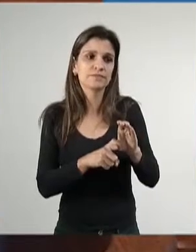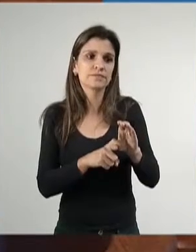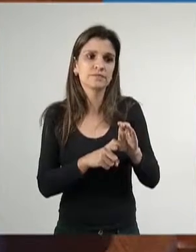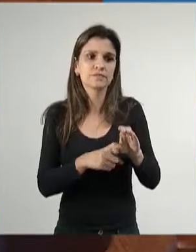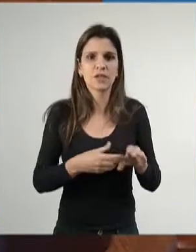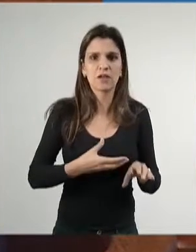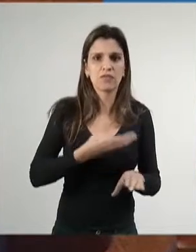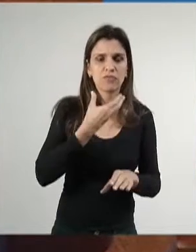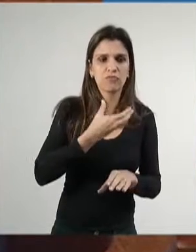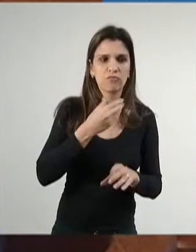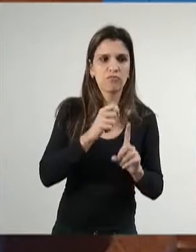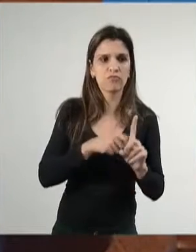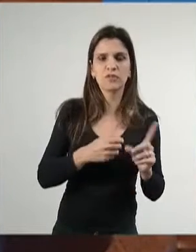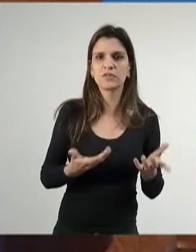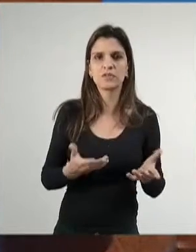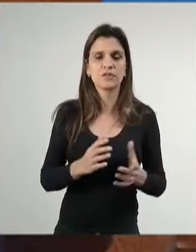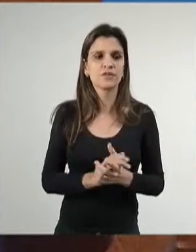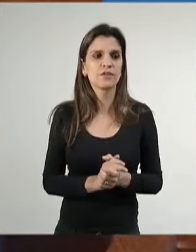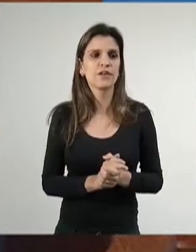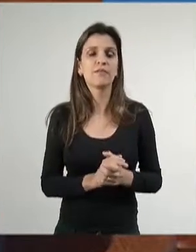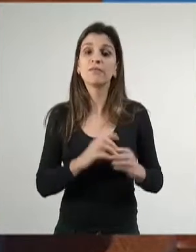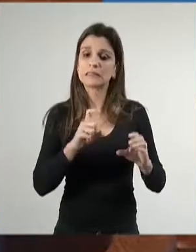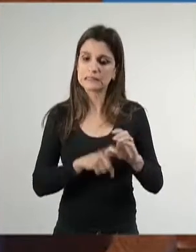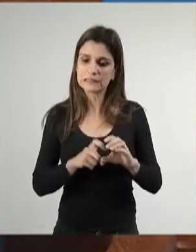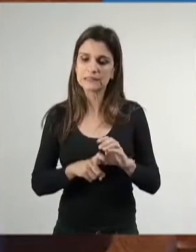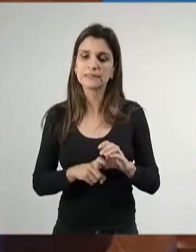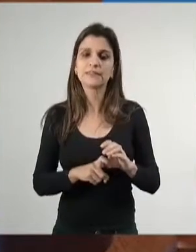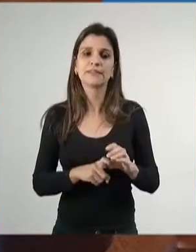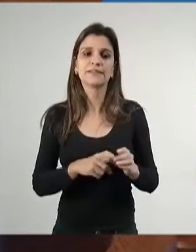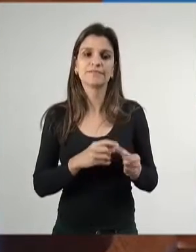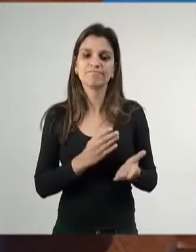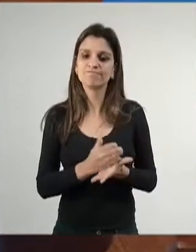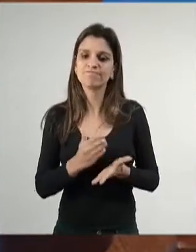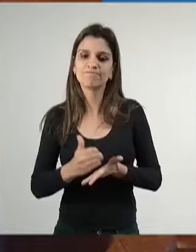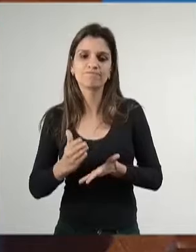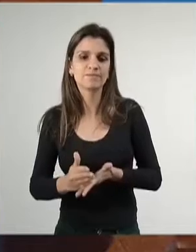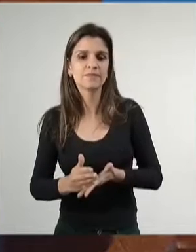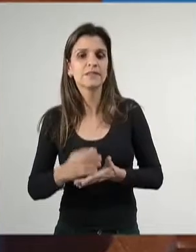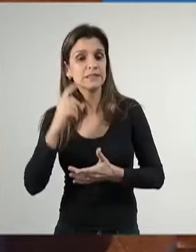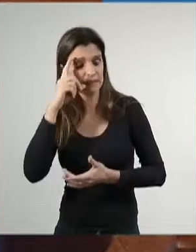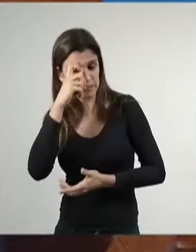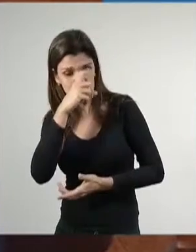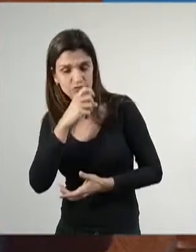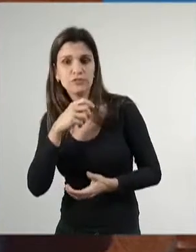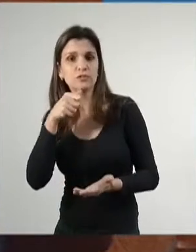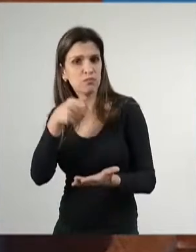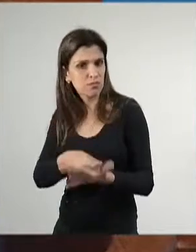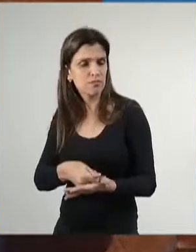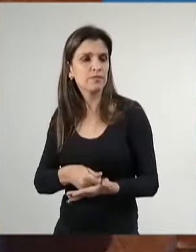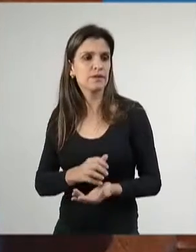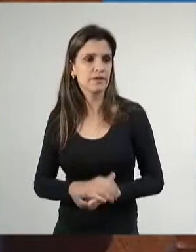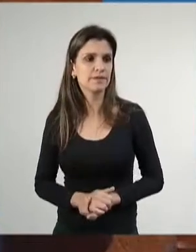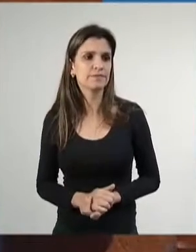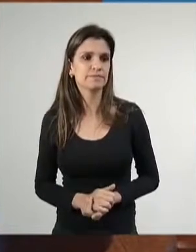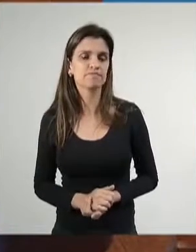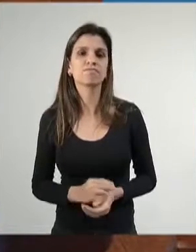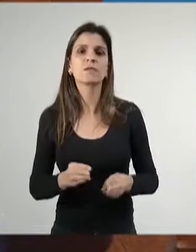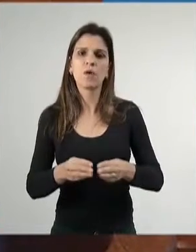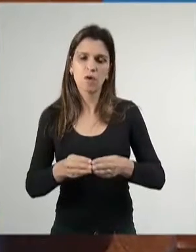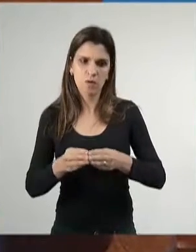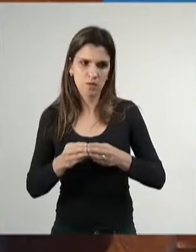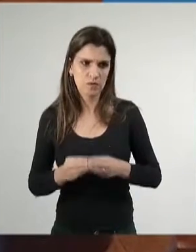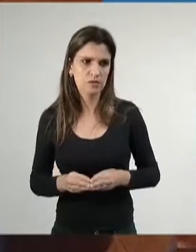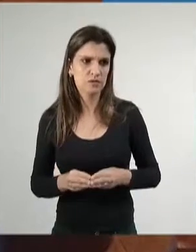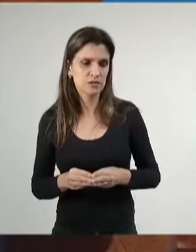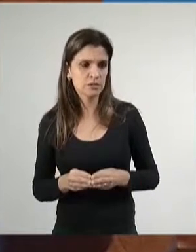autorizou a Energisa a cobrar quase 13% a partir de agora. Por isso eu apresentei aqui uma moção de